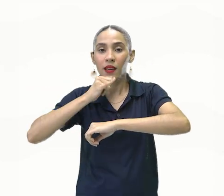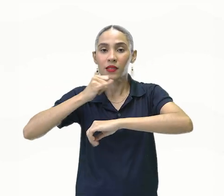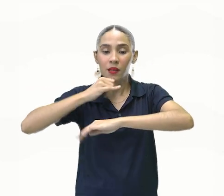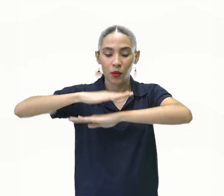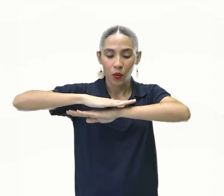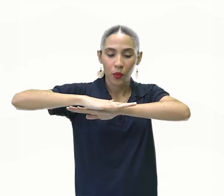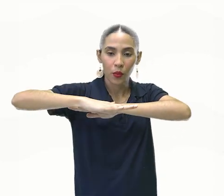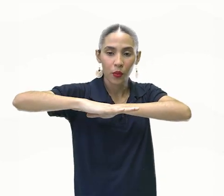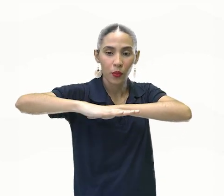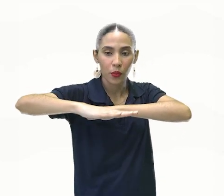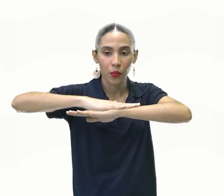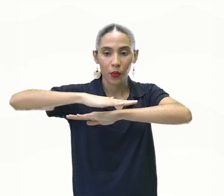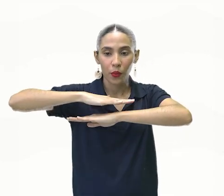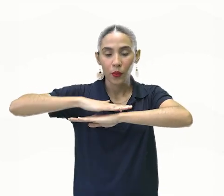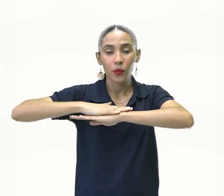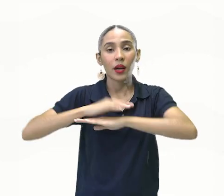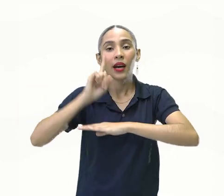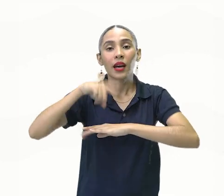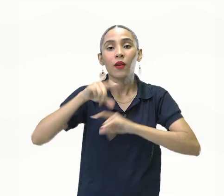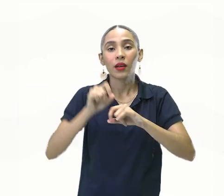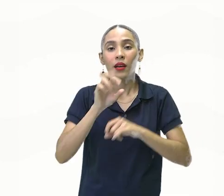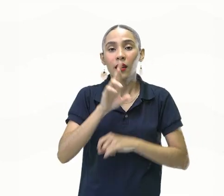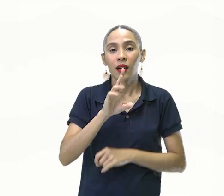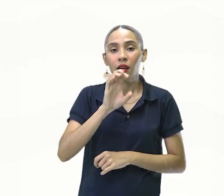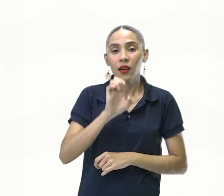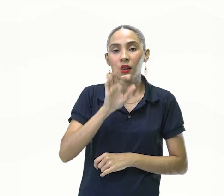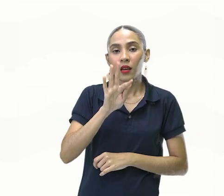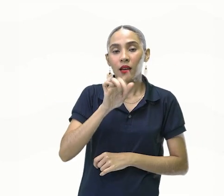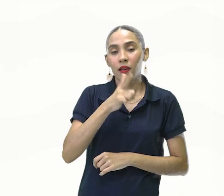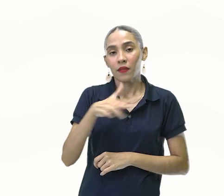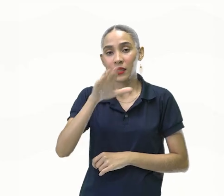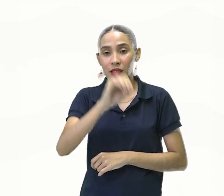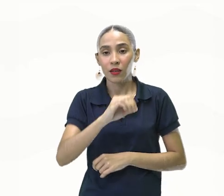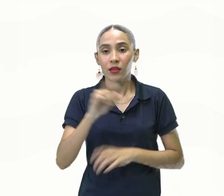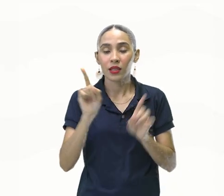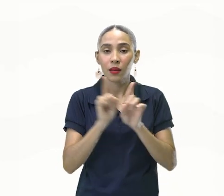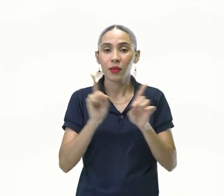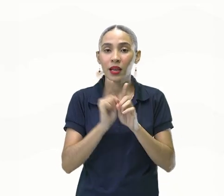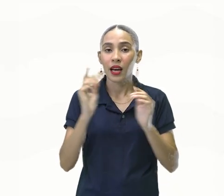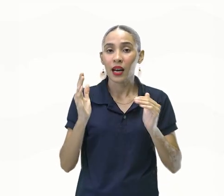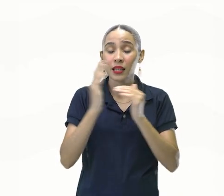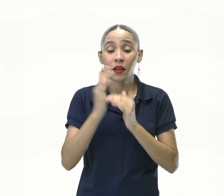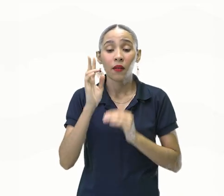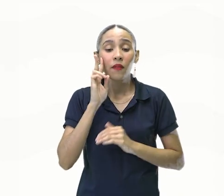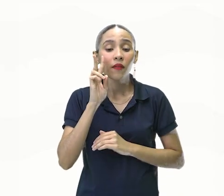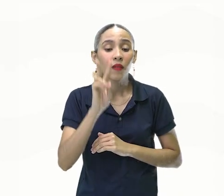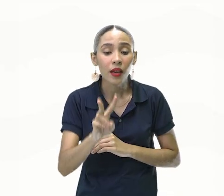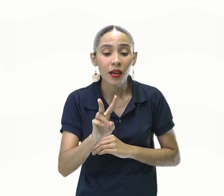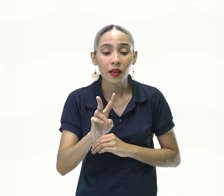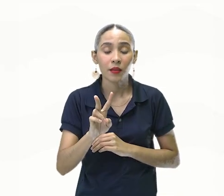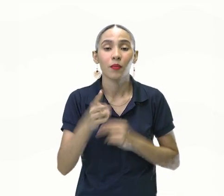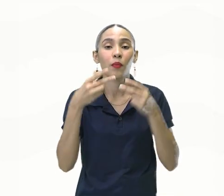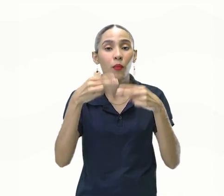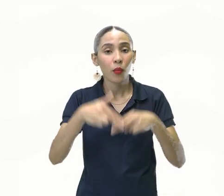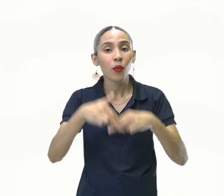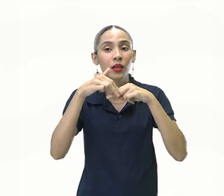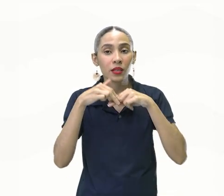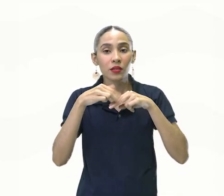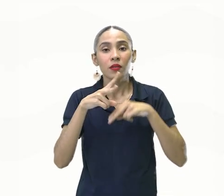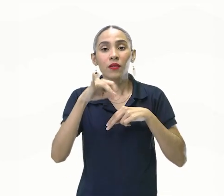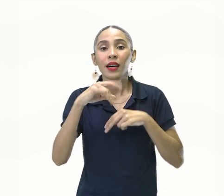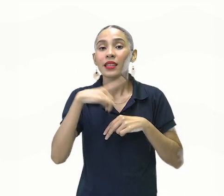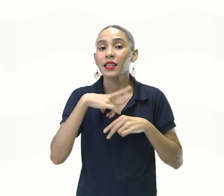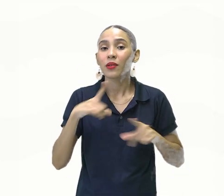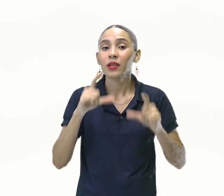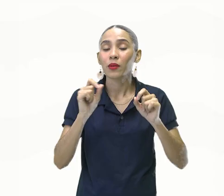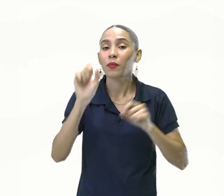montanhas, incide sobre o lago. E ela é o quê? Refletida, chegando até os nossos olhos. Por